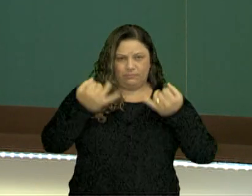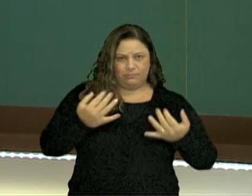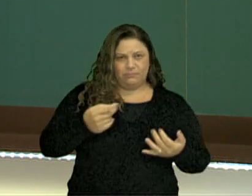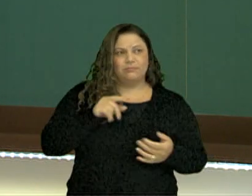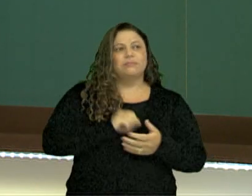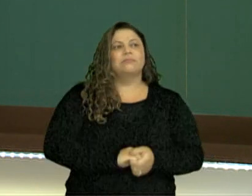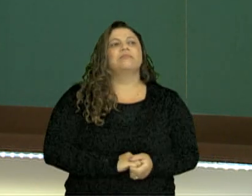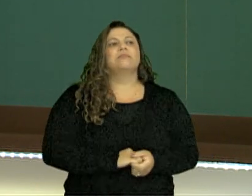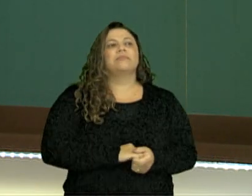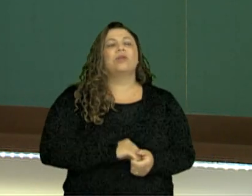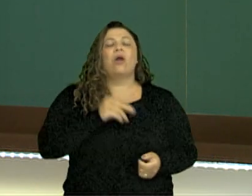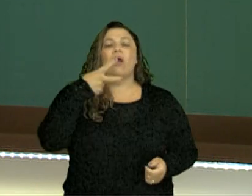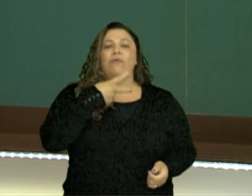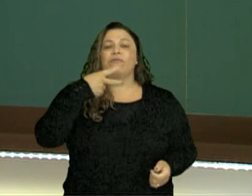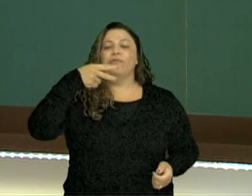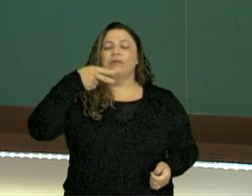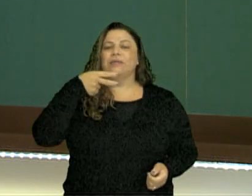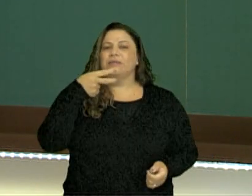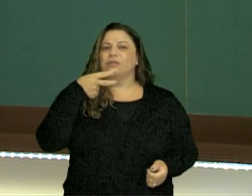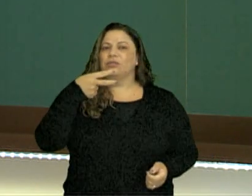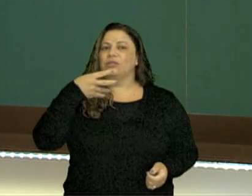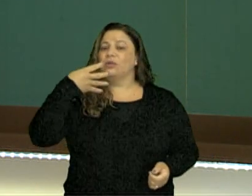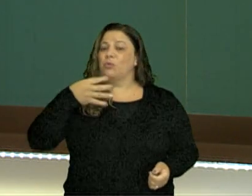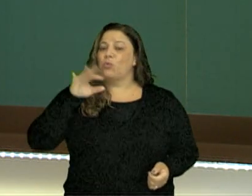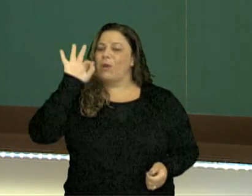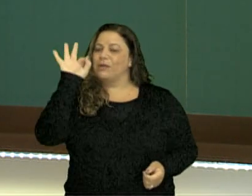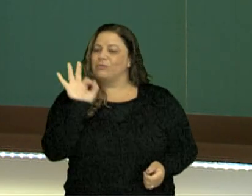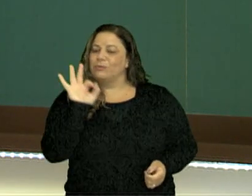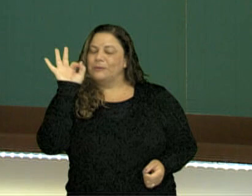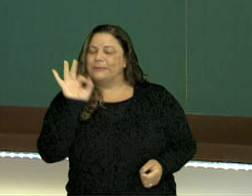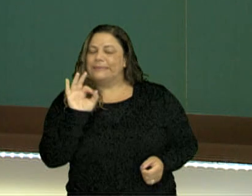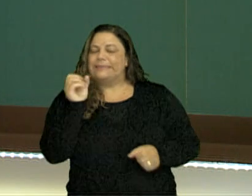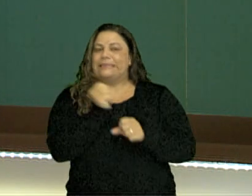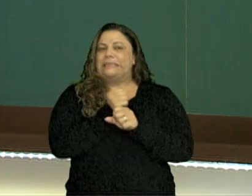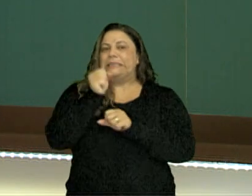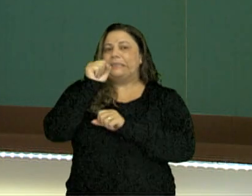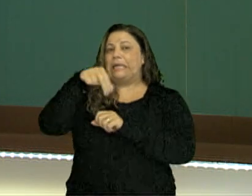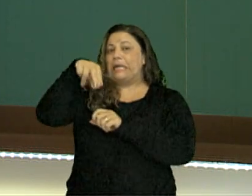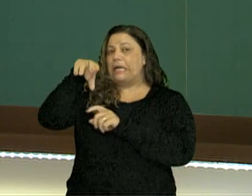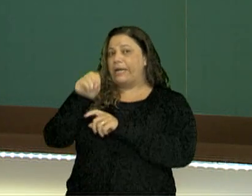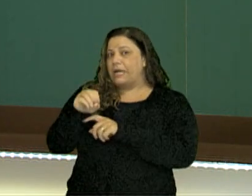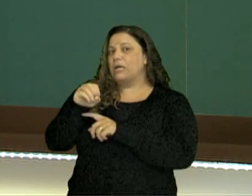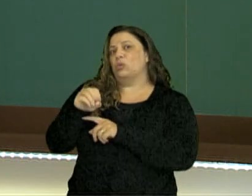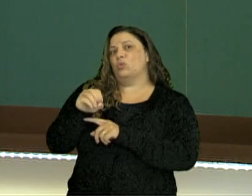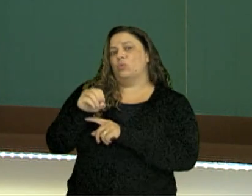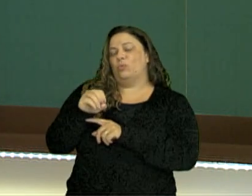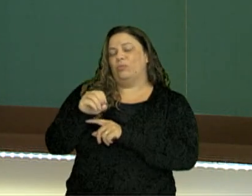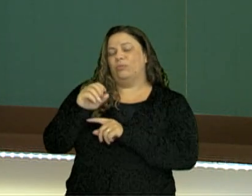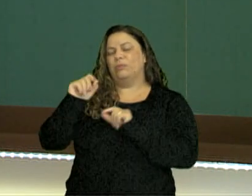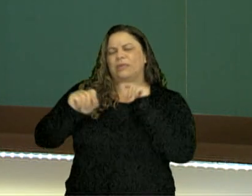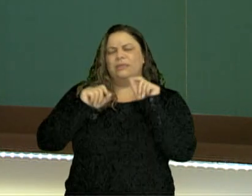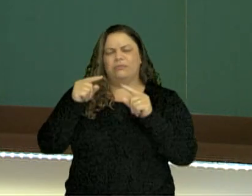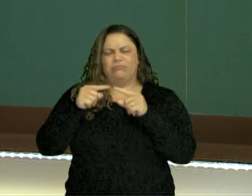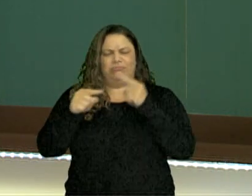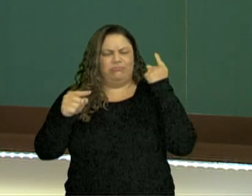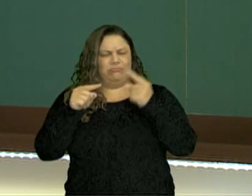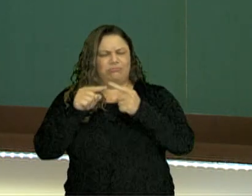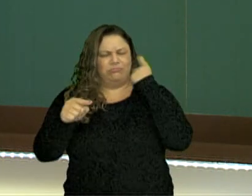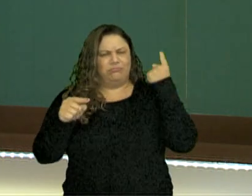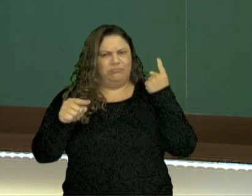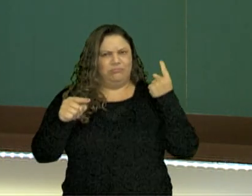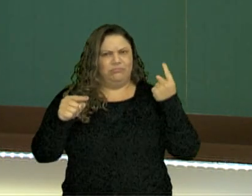ó. A taxa tá em ano e a capitalização tá em meses. Se elas não são